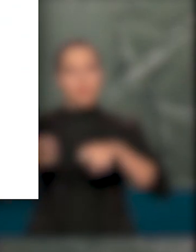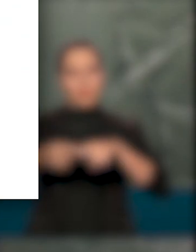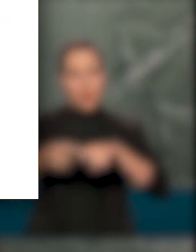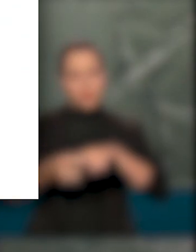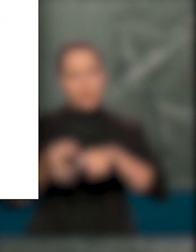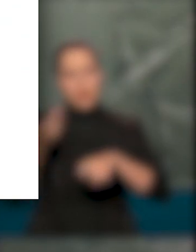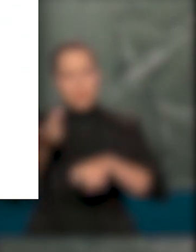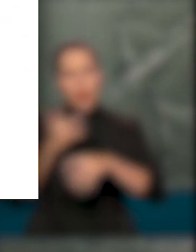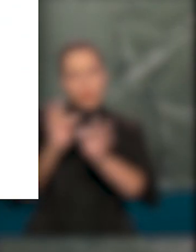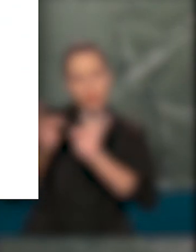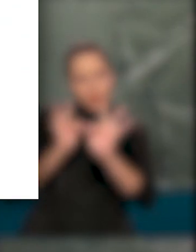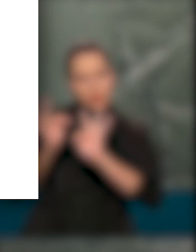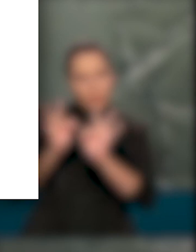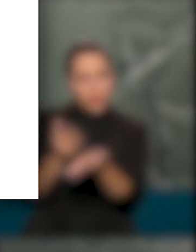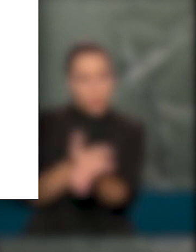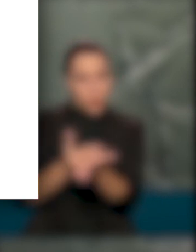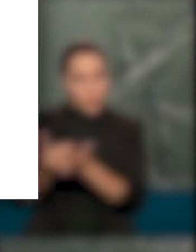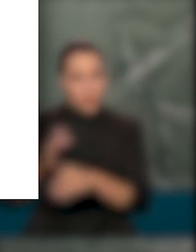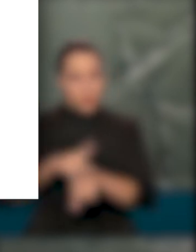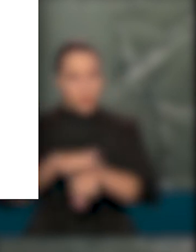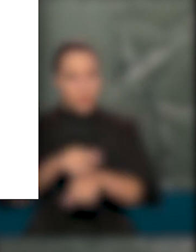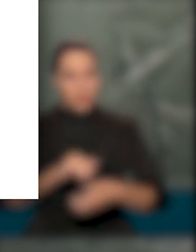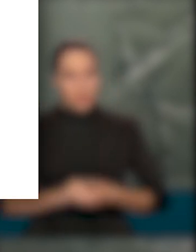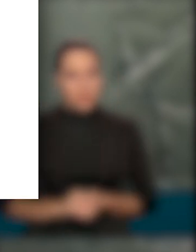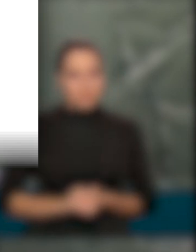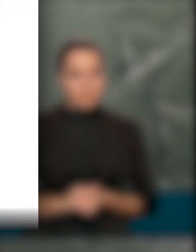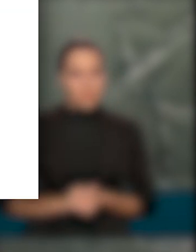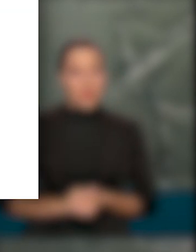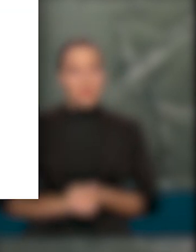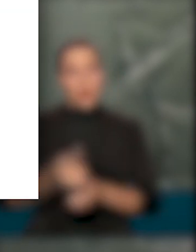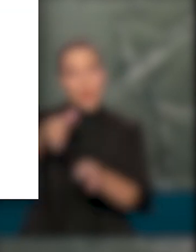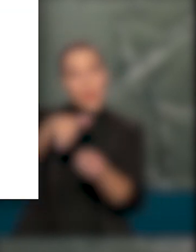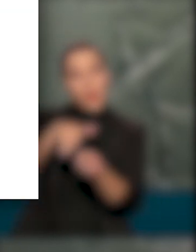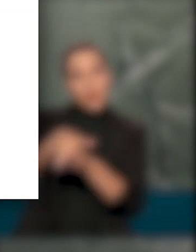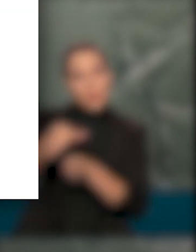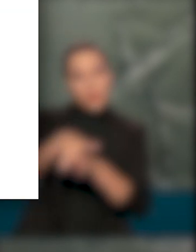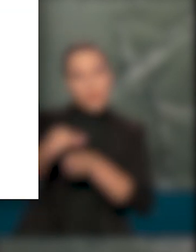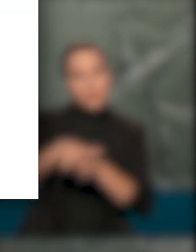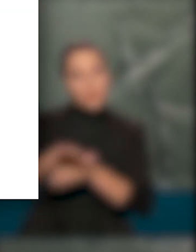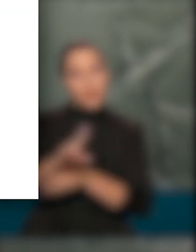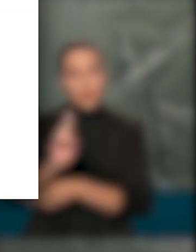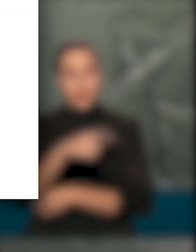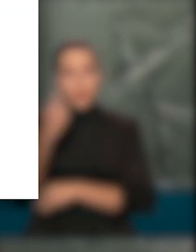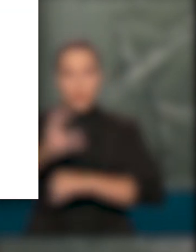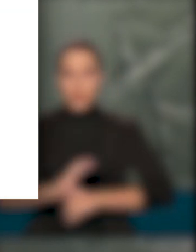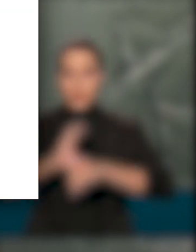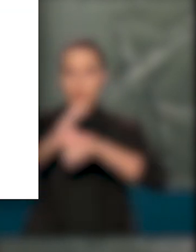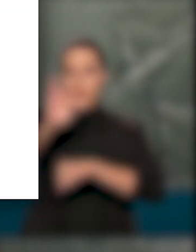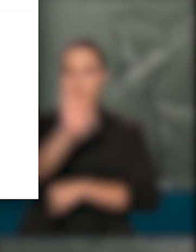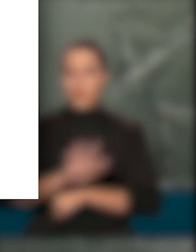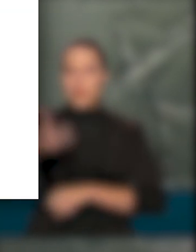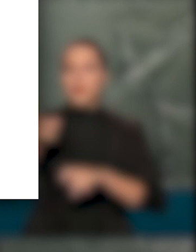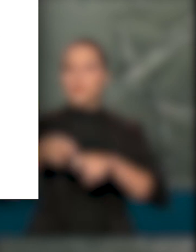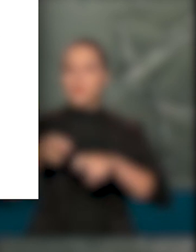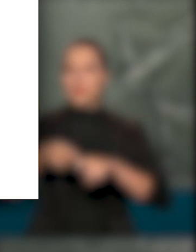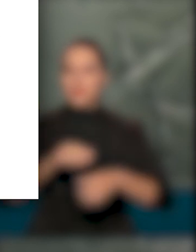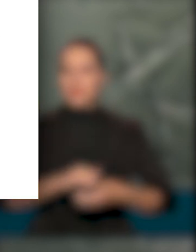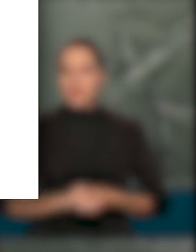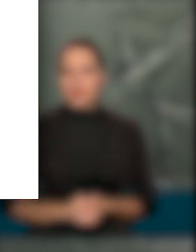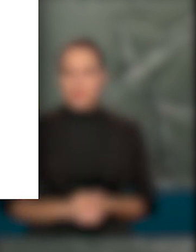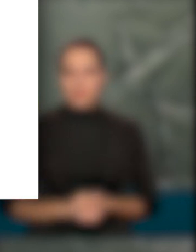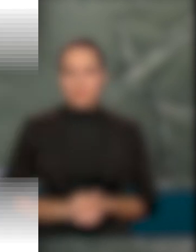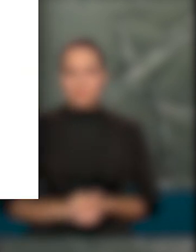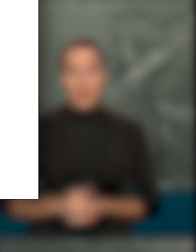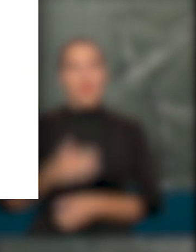na busca no tratamento precoce seguindo recomendação do nosso Conselho Federal de Medicina